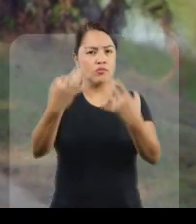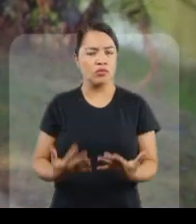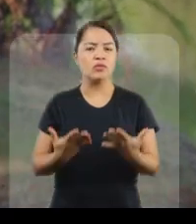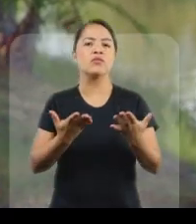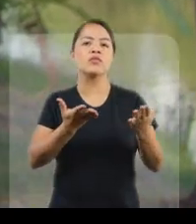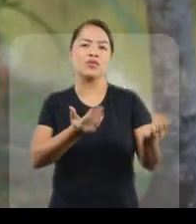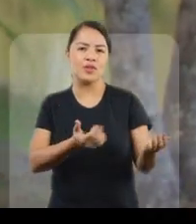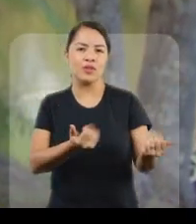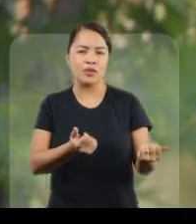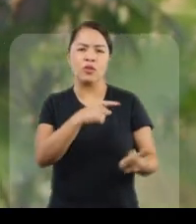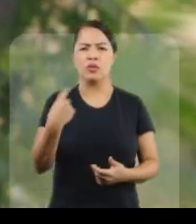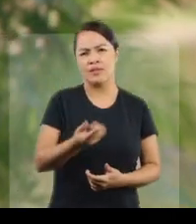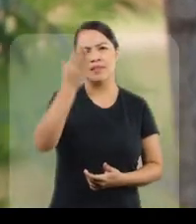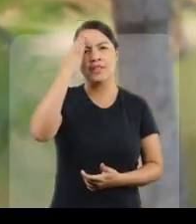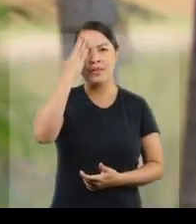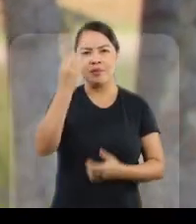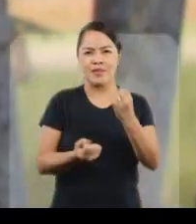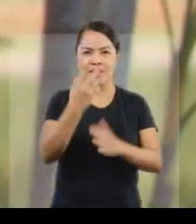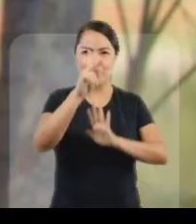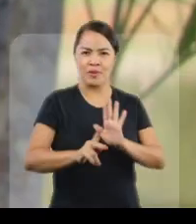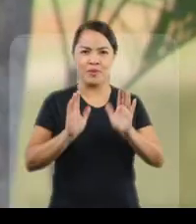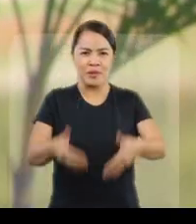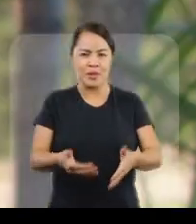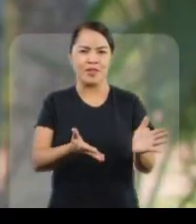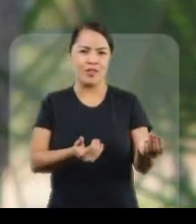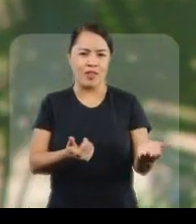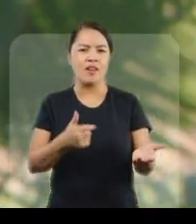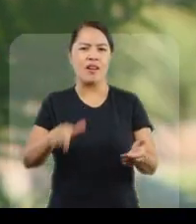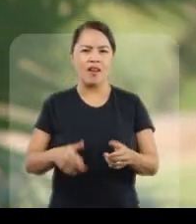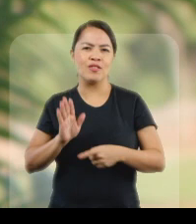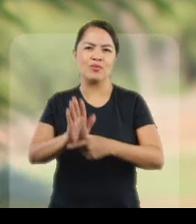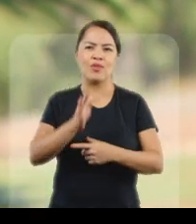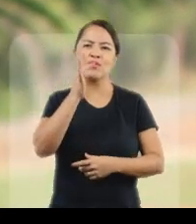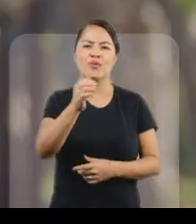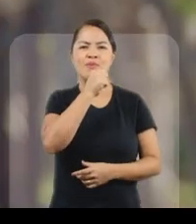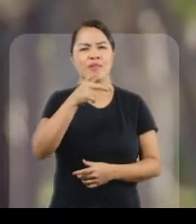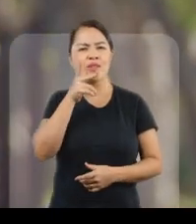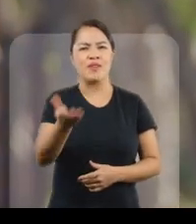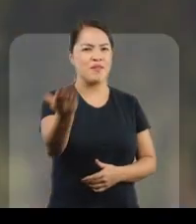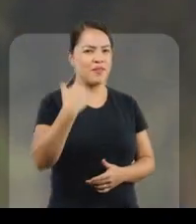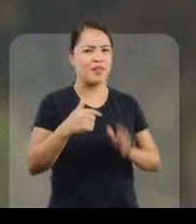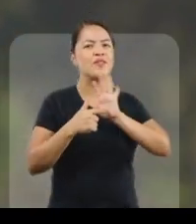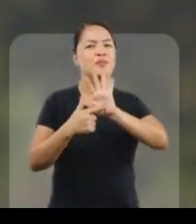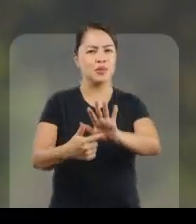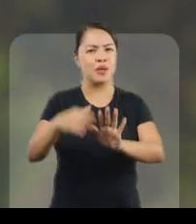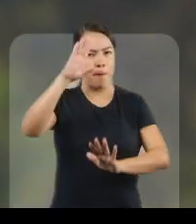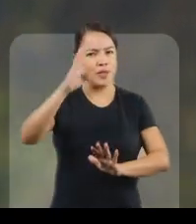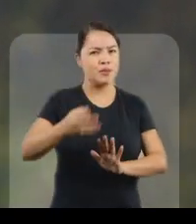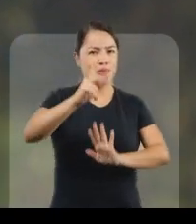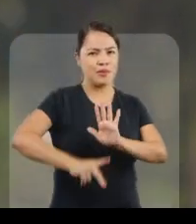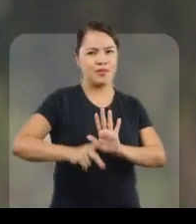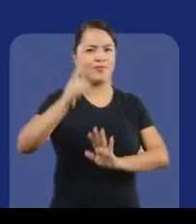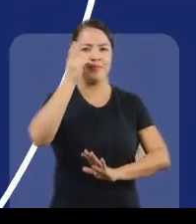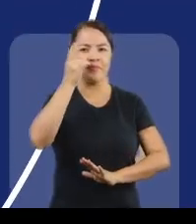Hoje vamos falar de juventude. A gente sabe que criar programas para os jovens é investir no futuro do Amapá. Vem comigo conhecer os principais